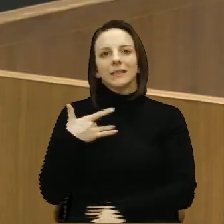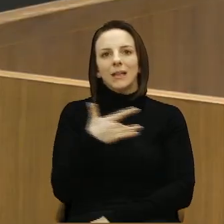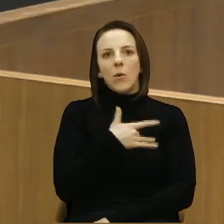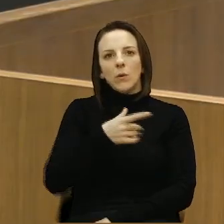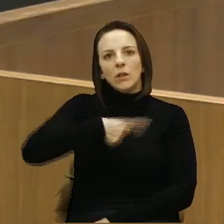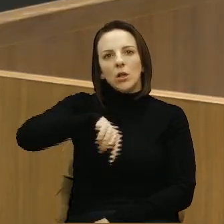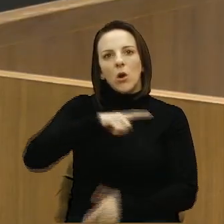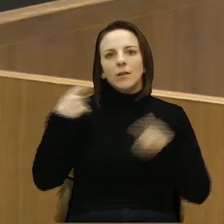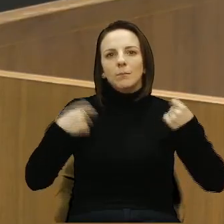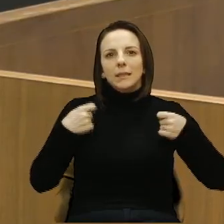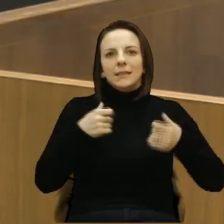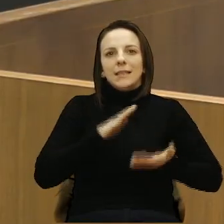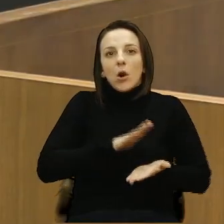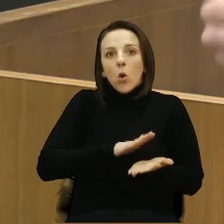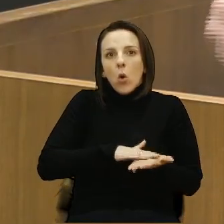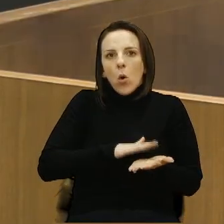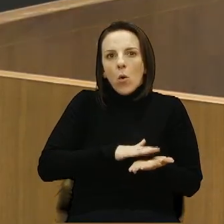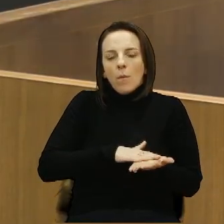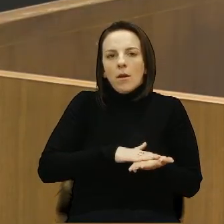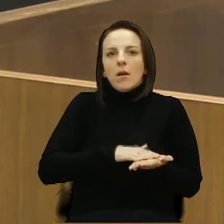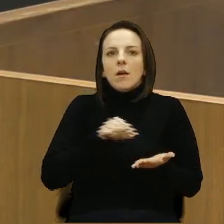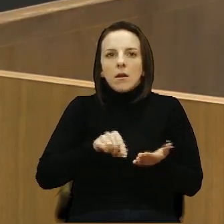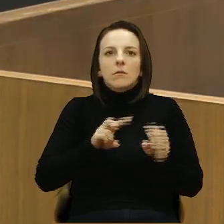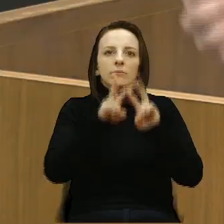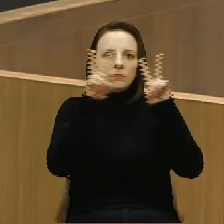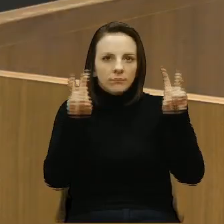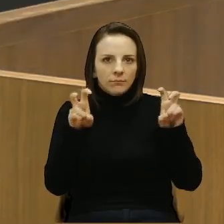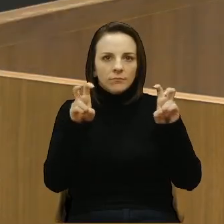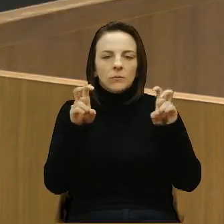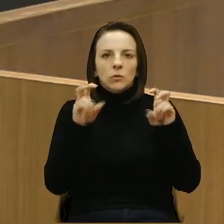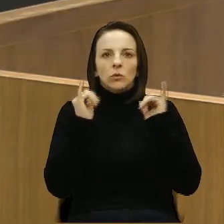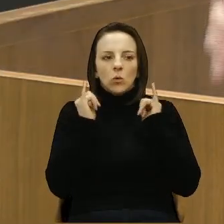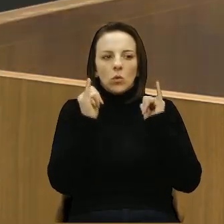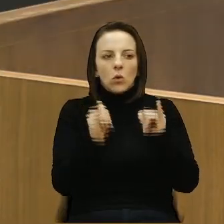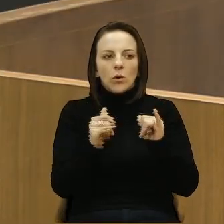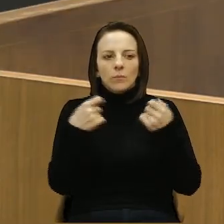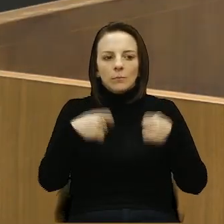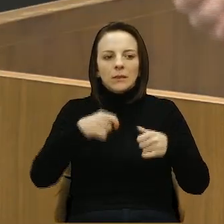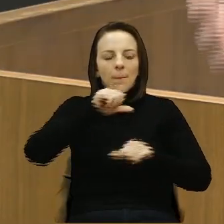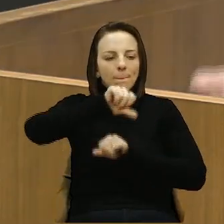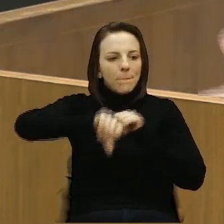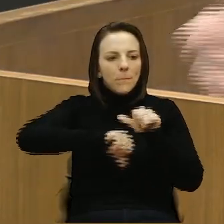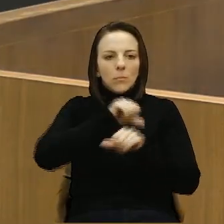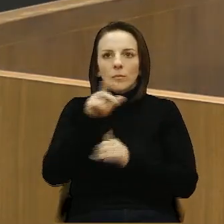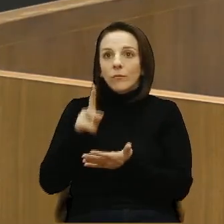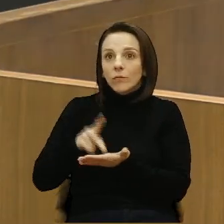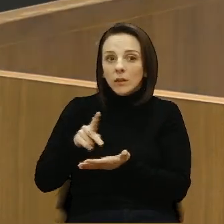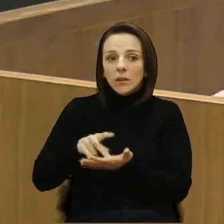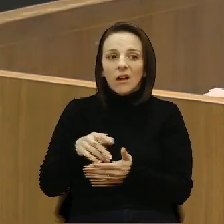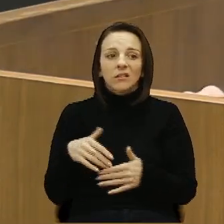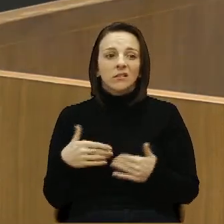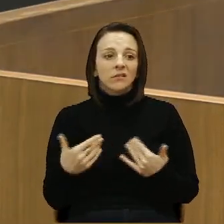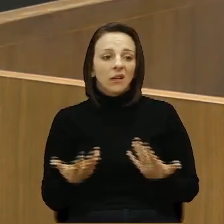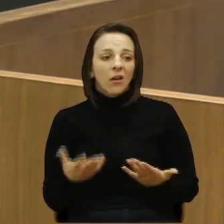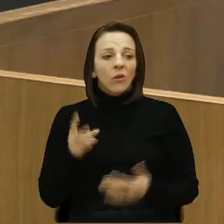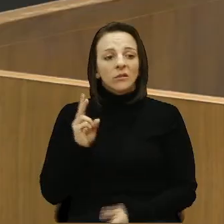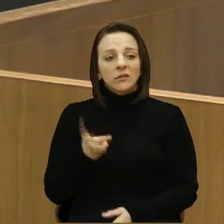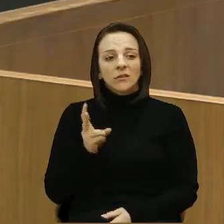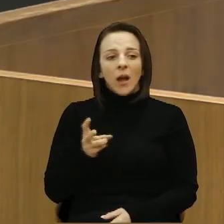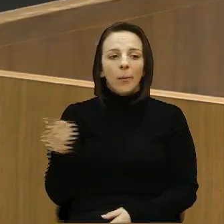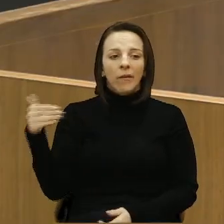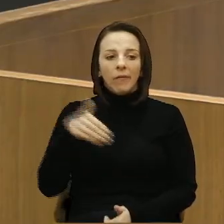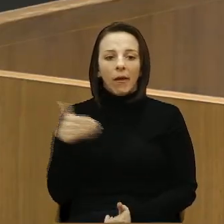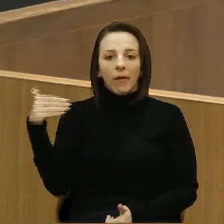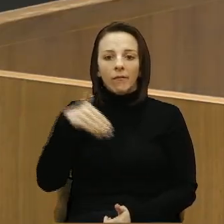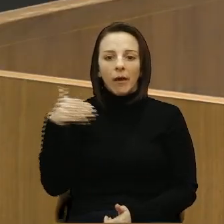cobrar, nobres colegas, para que a questão do transporte também tenha mudanças efetivas, porque senão toda vez a gente vem aqui e, na verdade, nós já falamos em